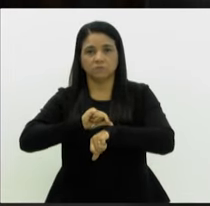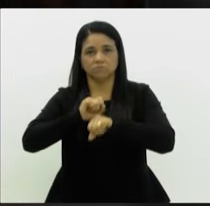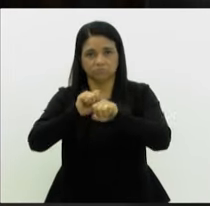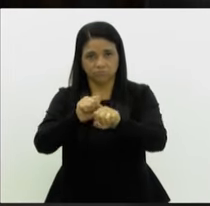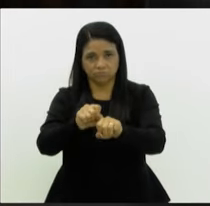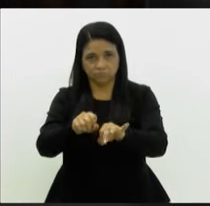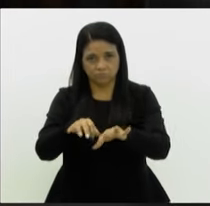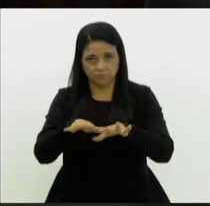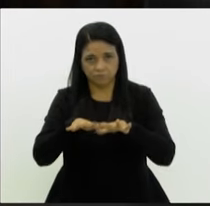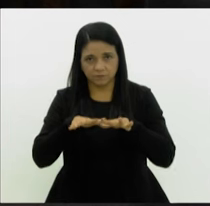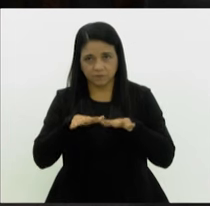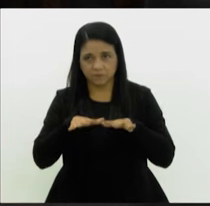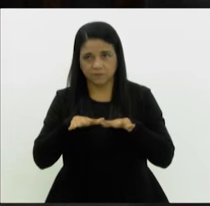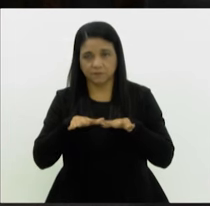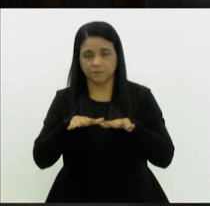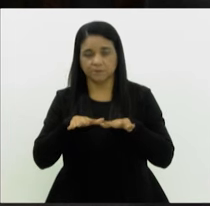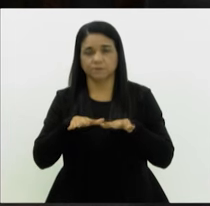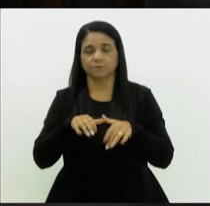sessões